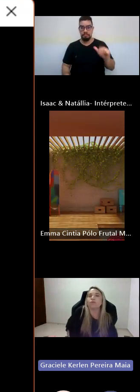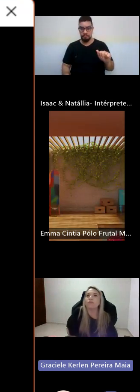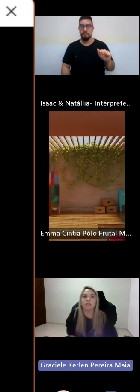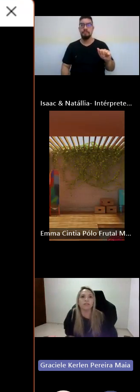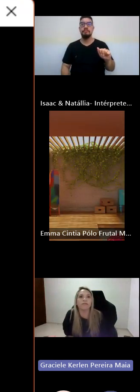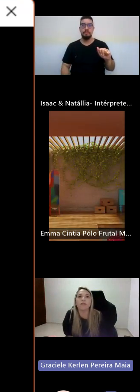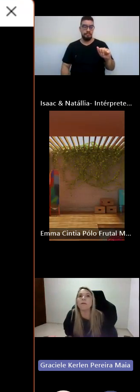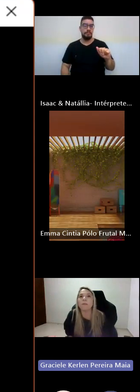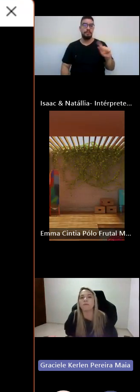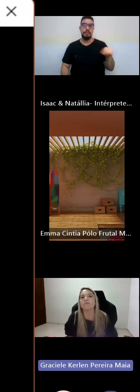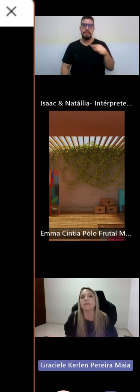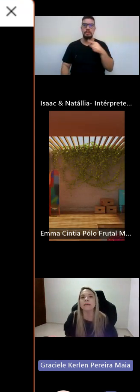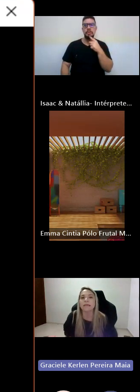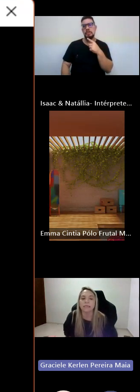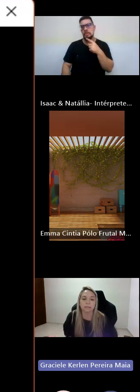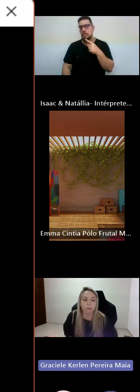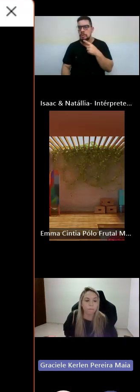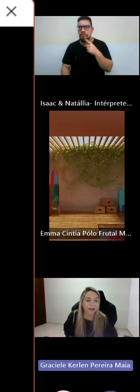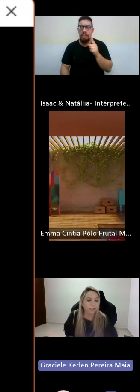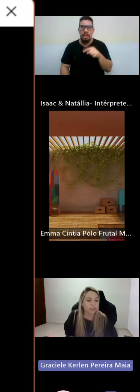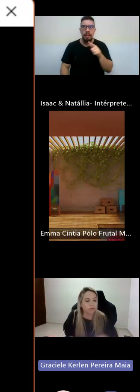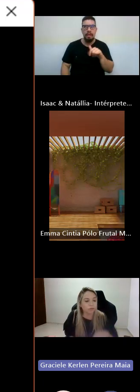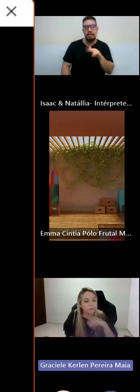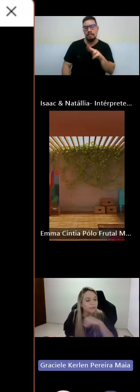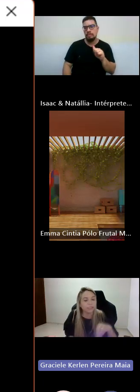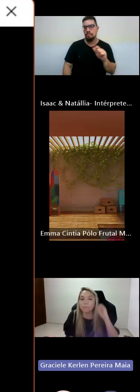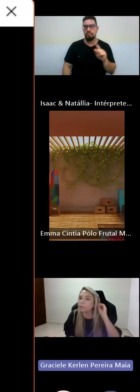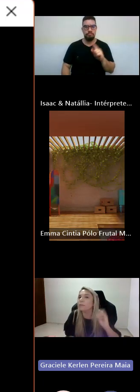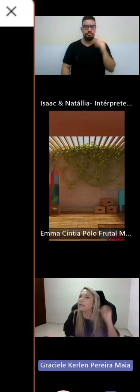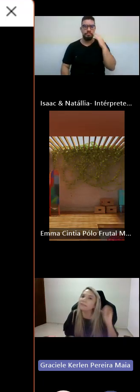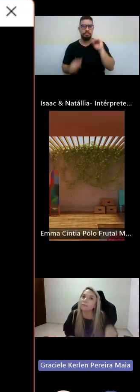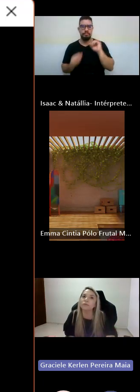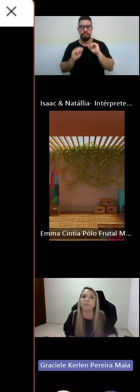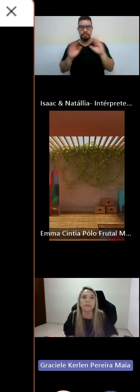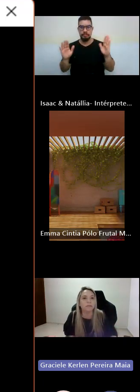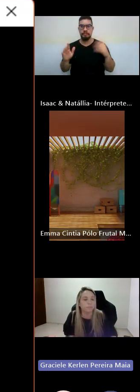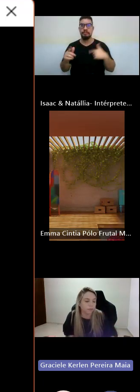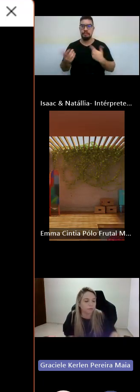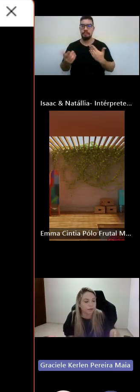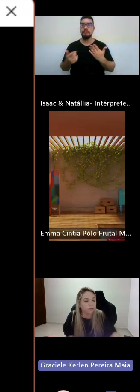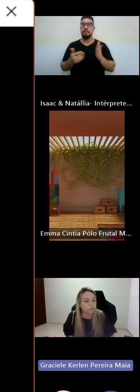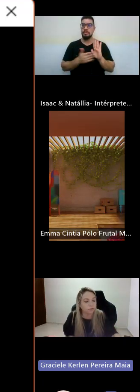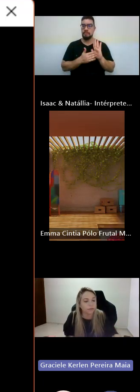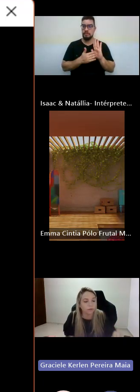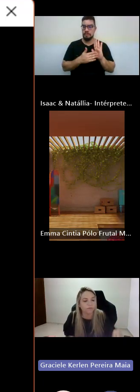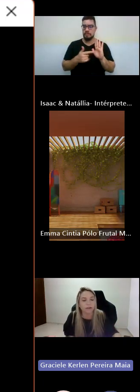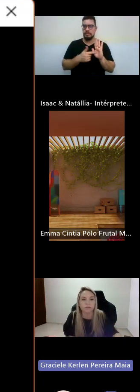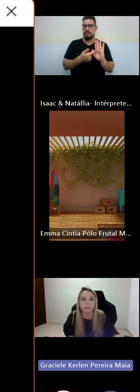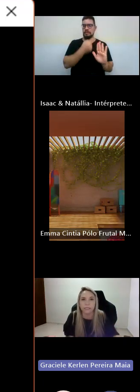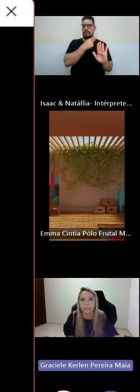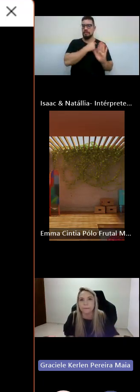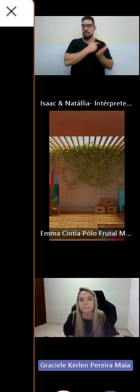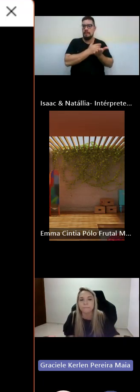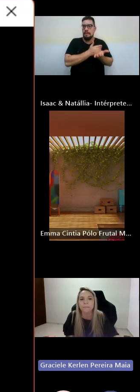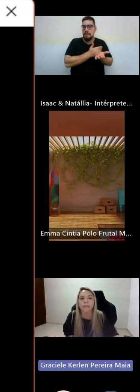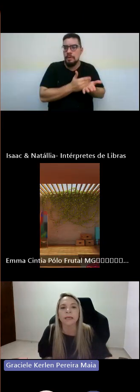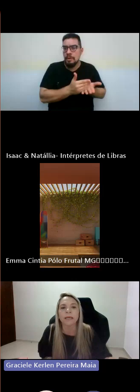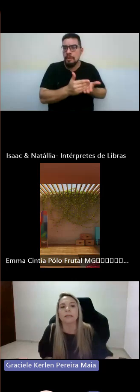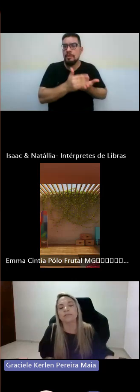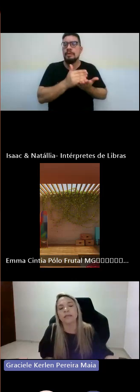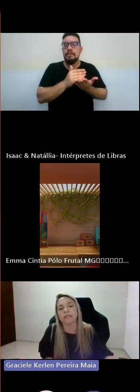ficar com dúvida de forma alguma. Então, eu parti do princípio mesmo, do principinho, nós vamos falar sobre